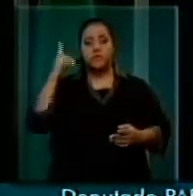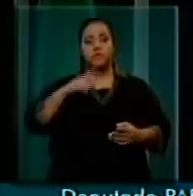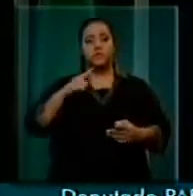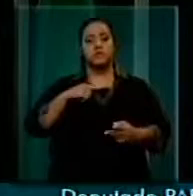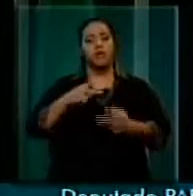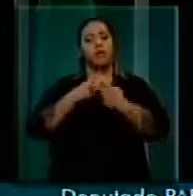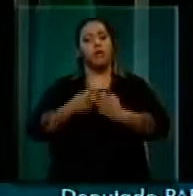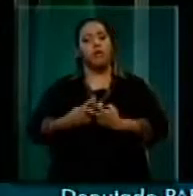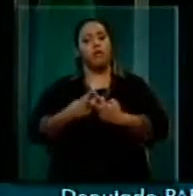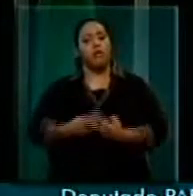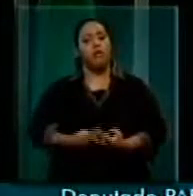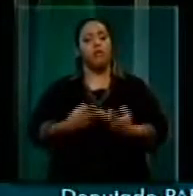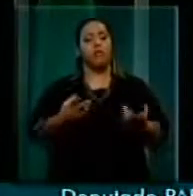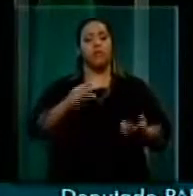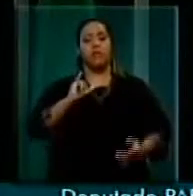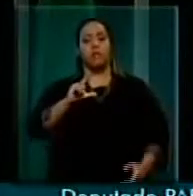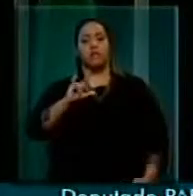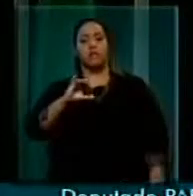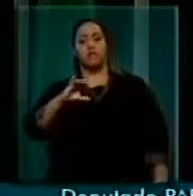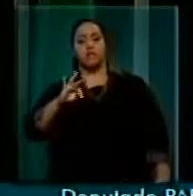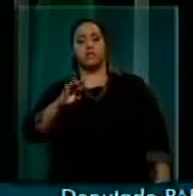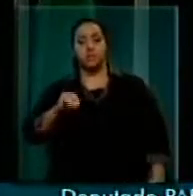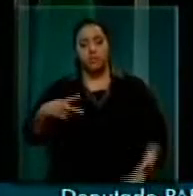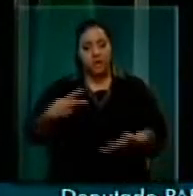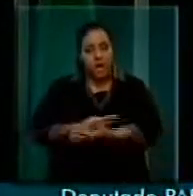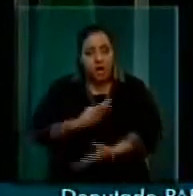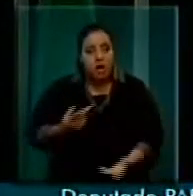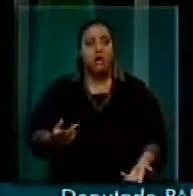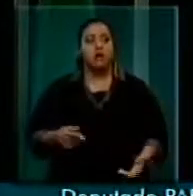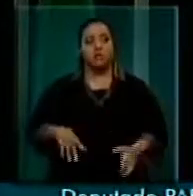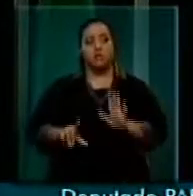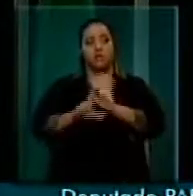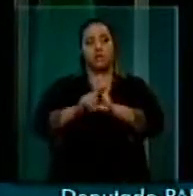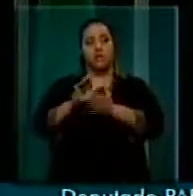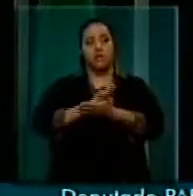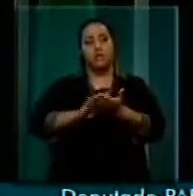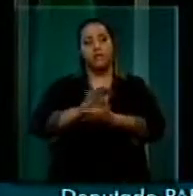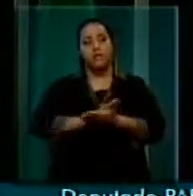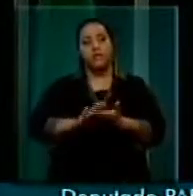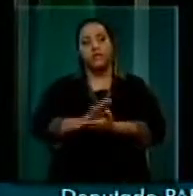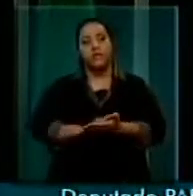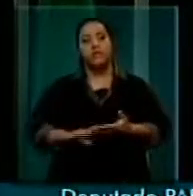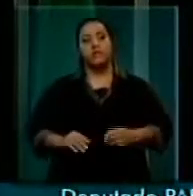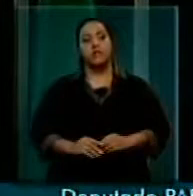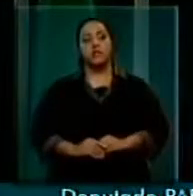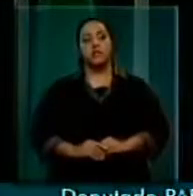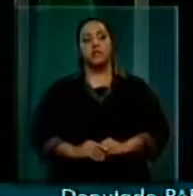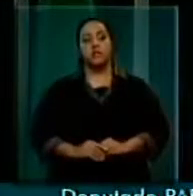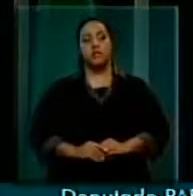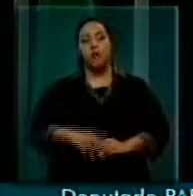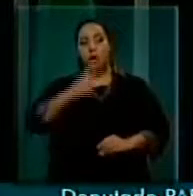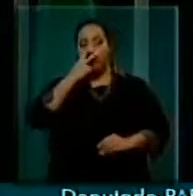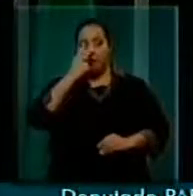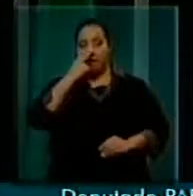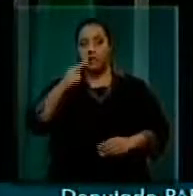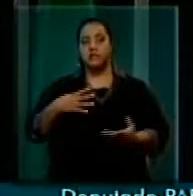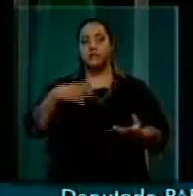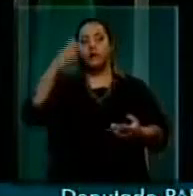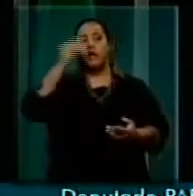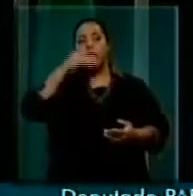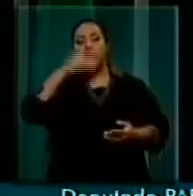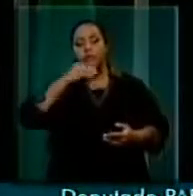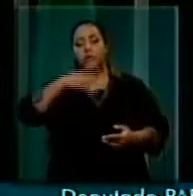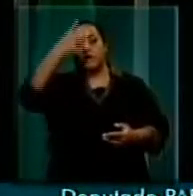em relação ao ilícito. Isso vai afrouxando um pouco a consciência das pessoas,